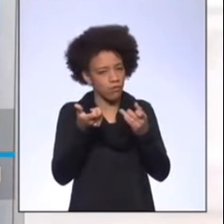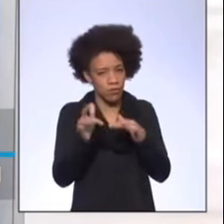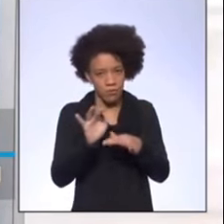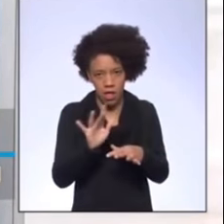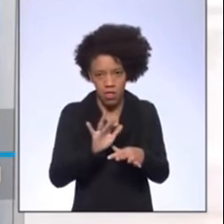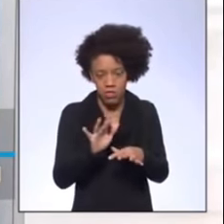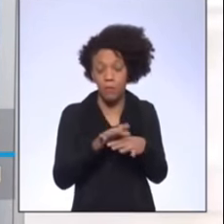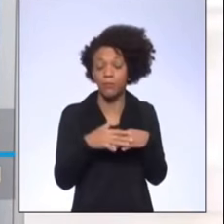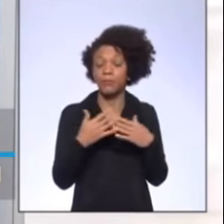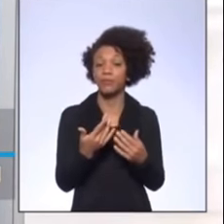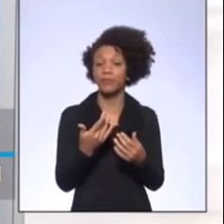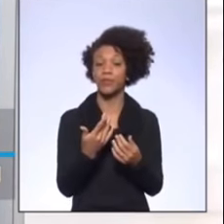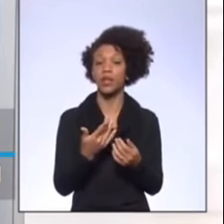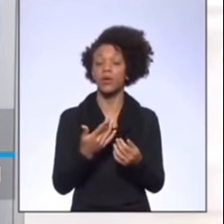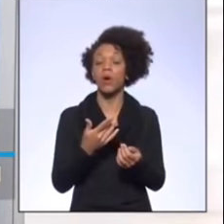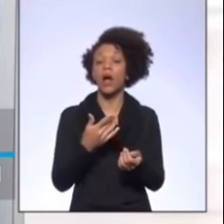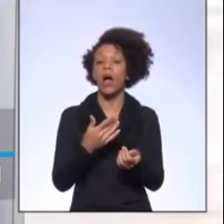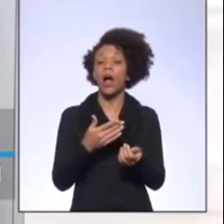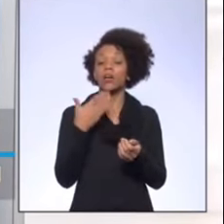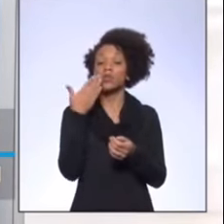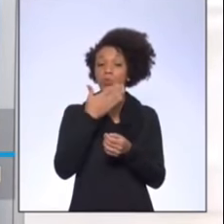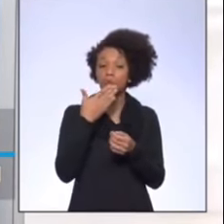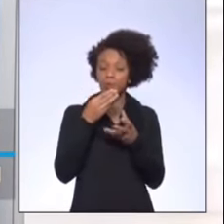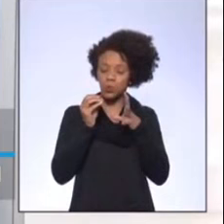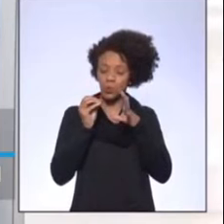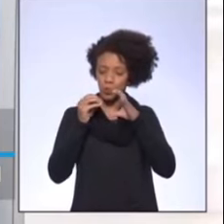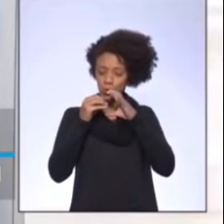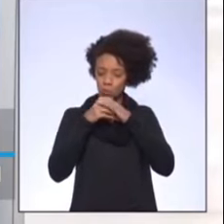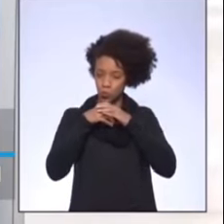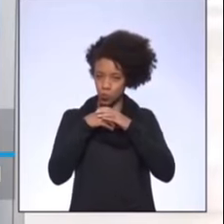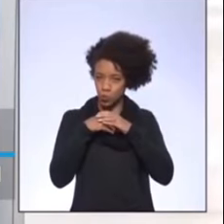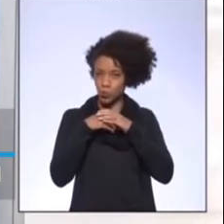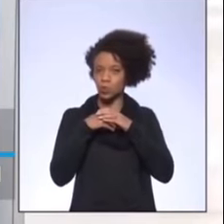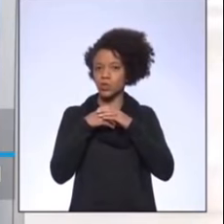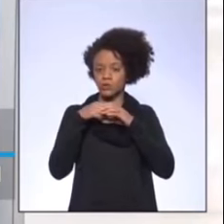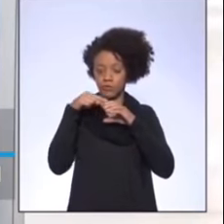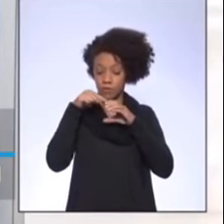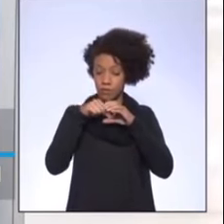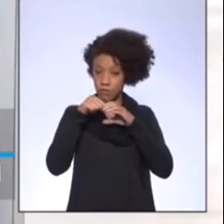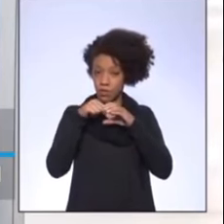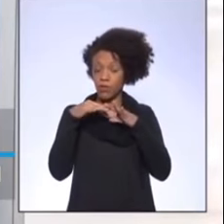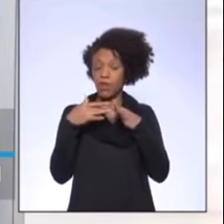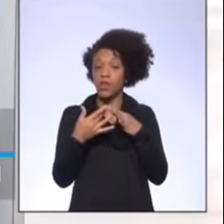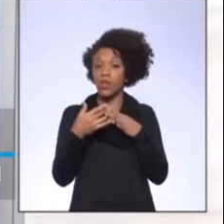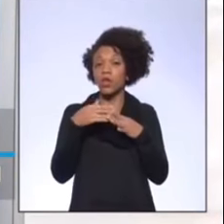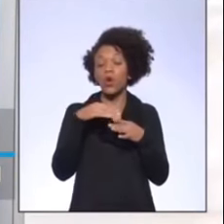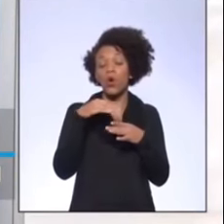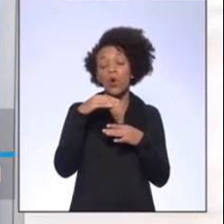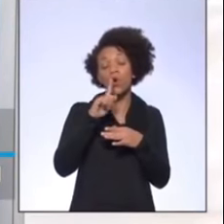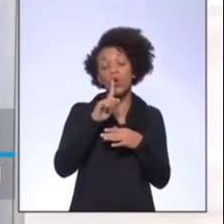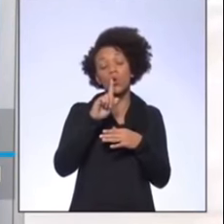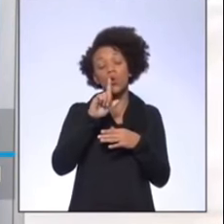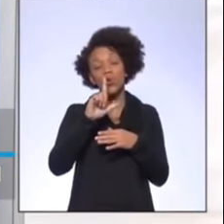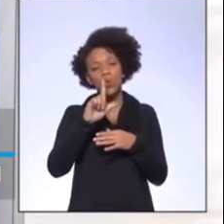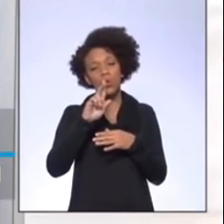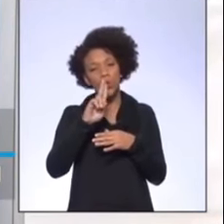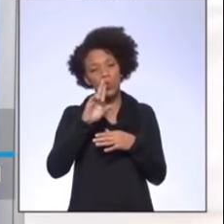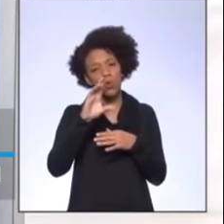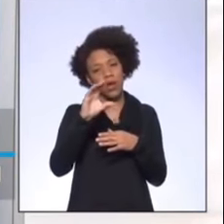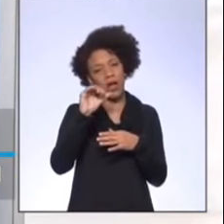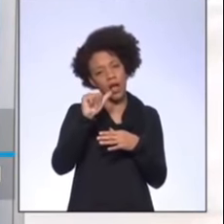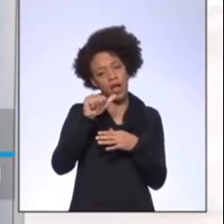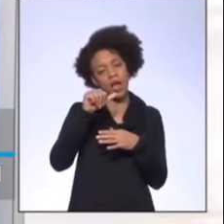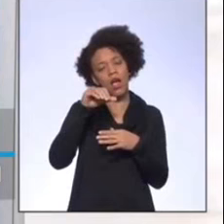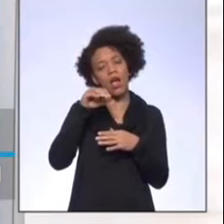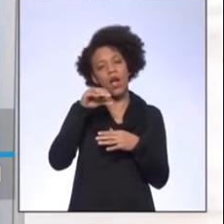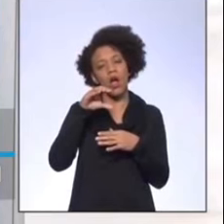insulina tira o açúcar do sangue, porque vai empurrar para dentro da célula, e o glucagon ele vai fazer o processo inverso. Ele vai